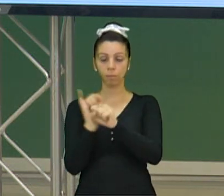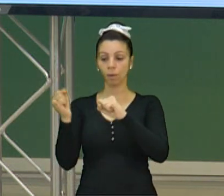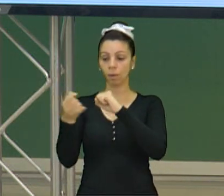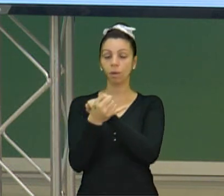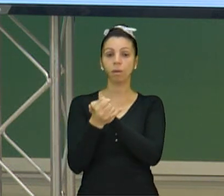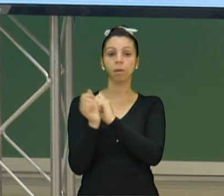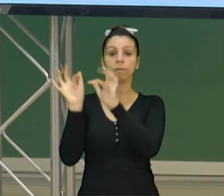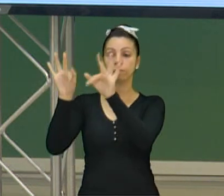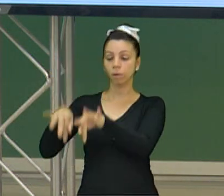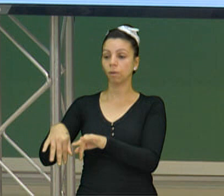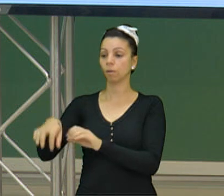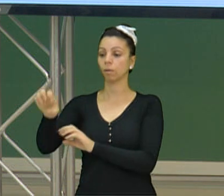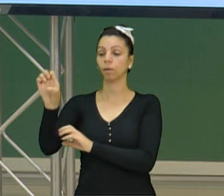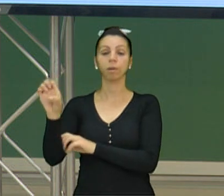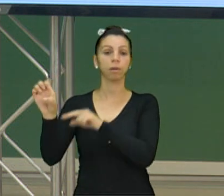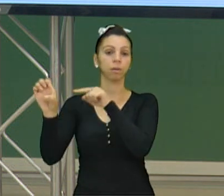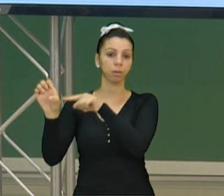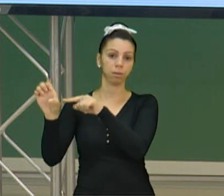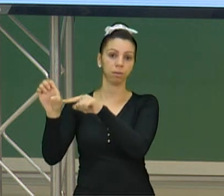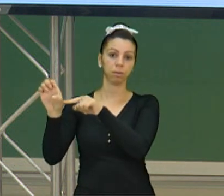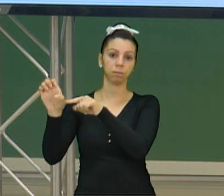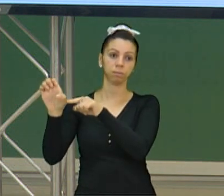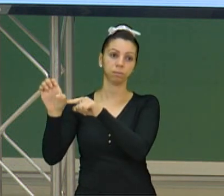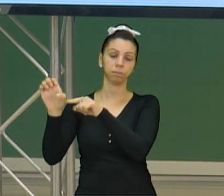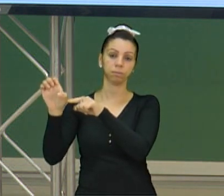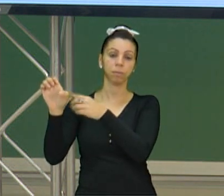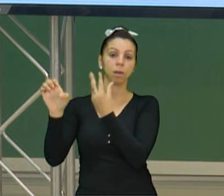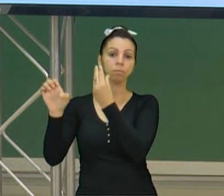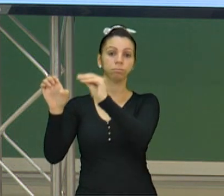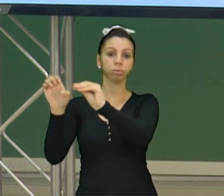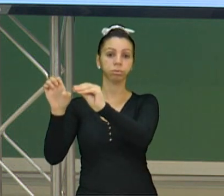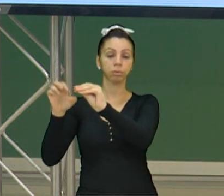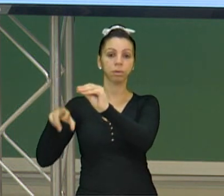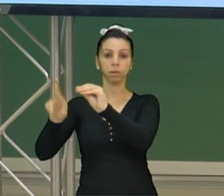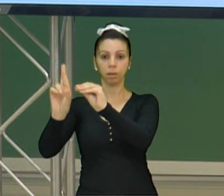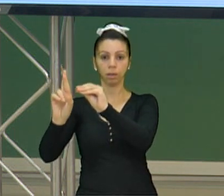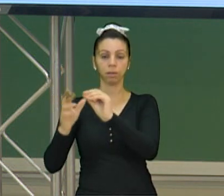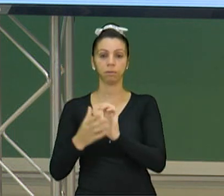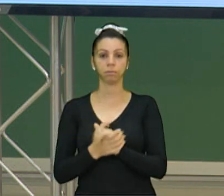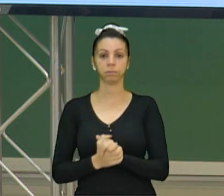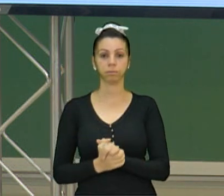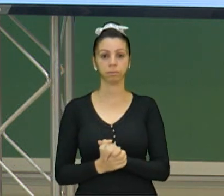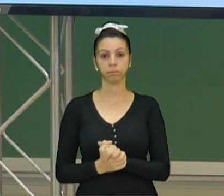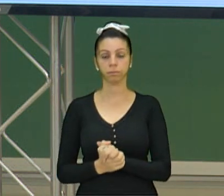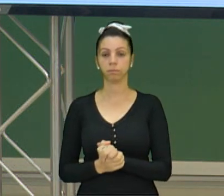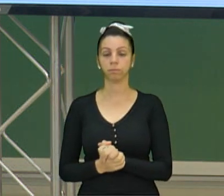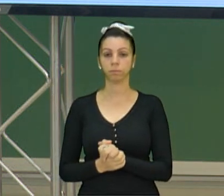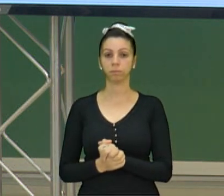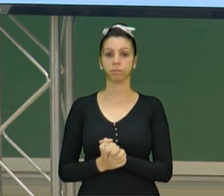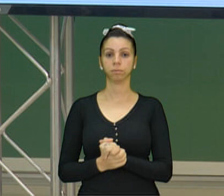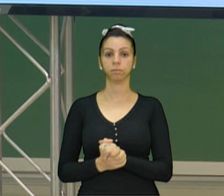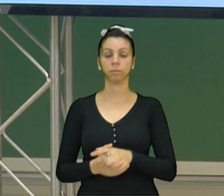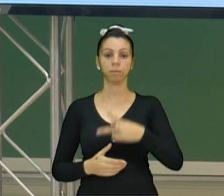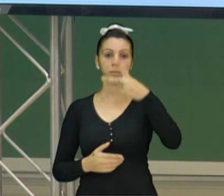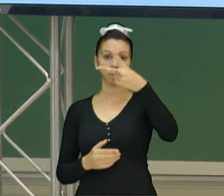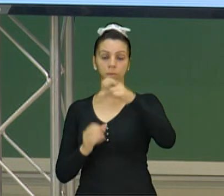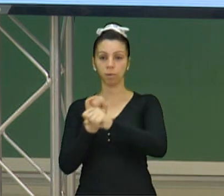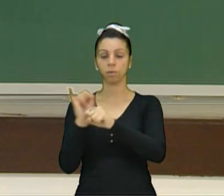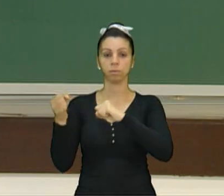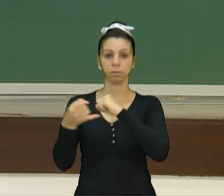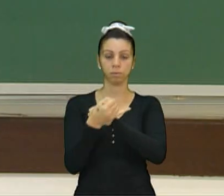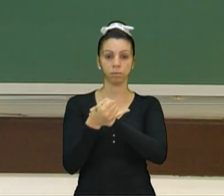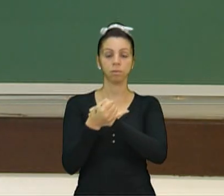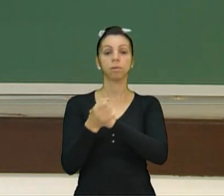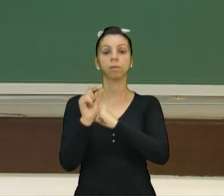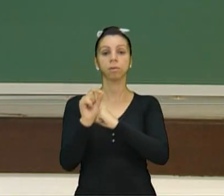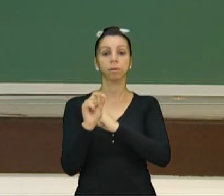nice, legal, nicer, apenas acrescenta o R. E aqui nós temos dois adjetivos irregulares,